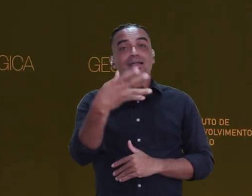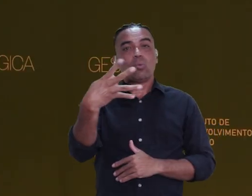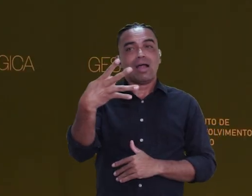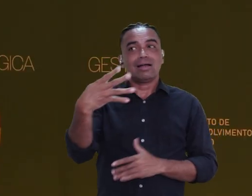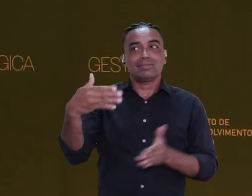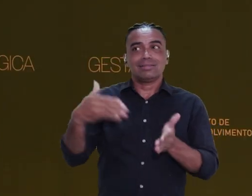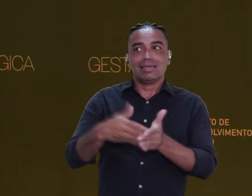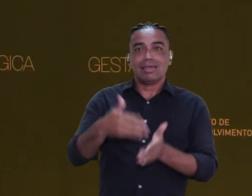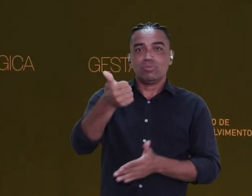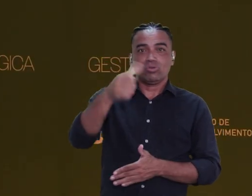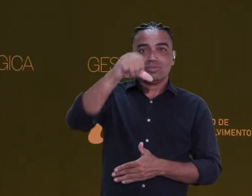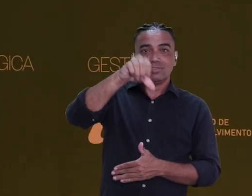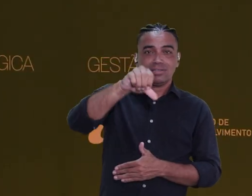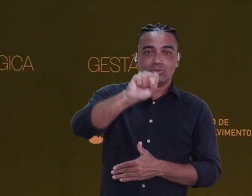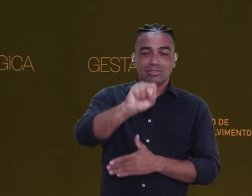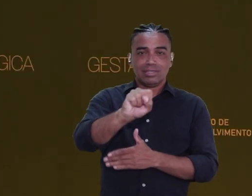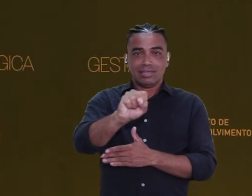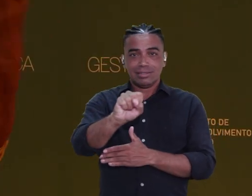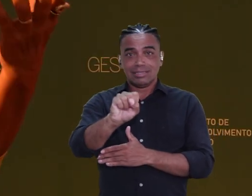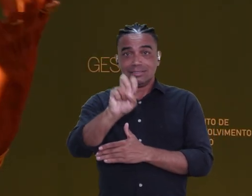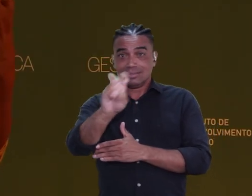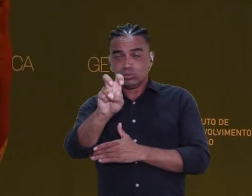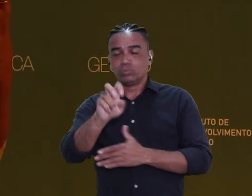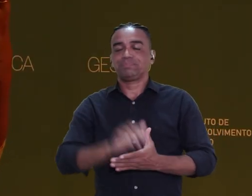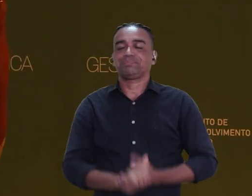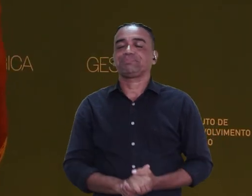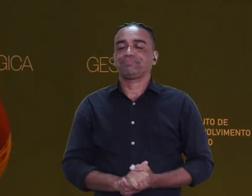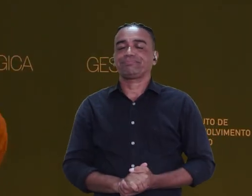até 1985, a gente